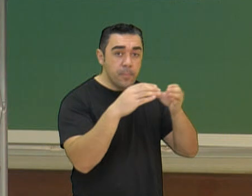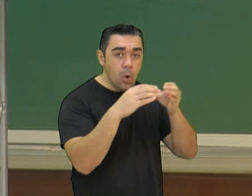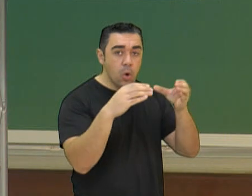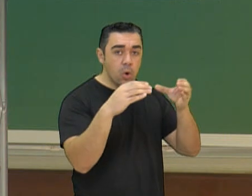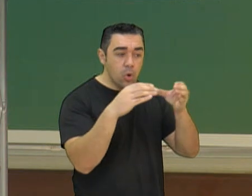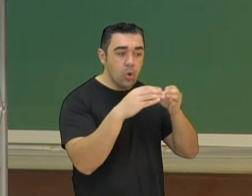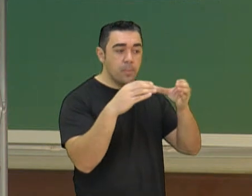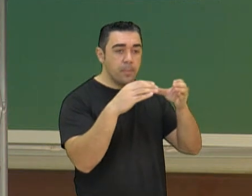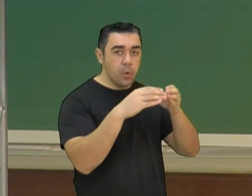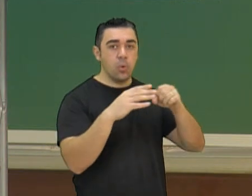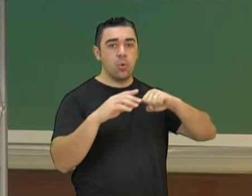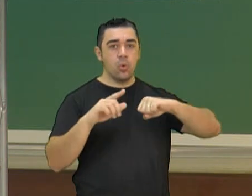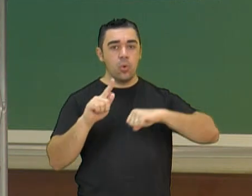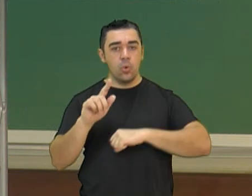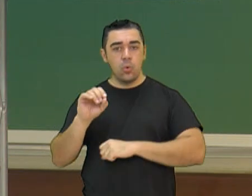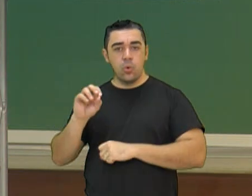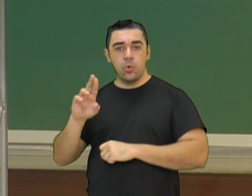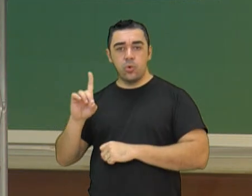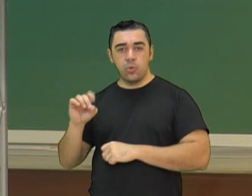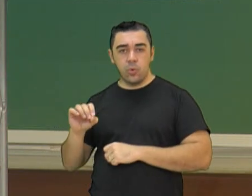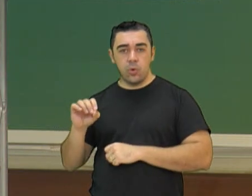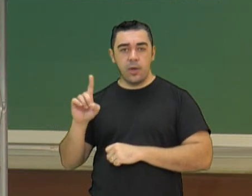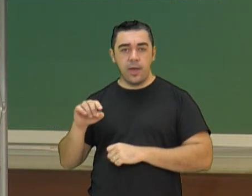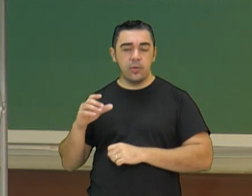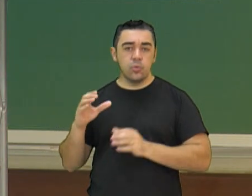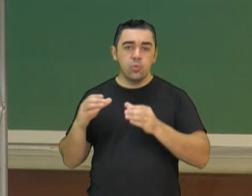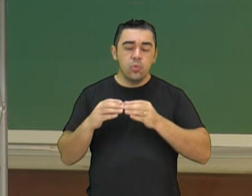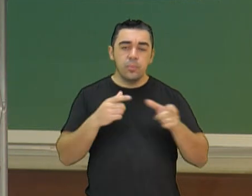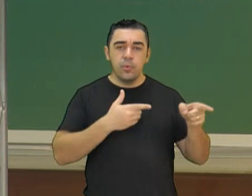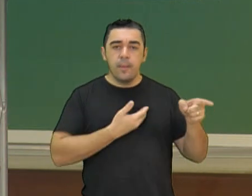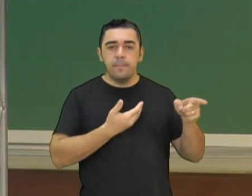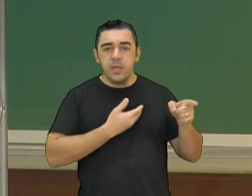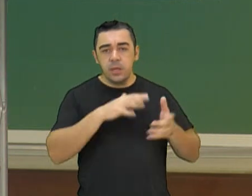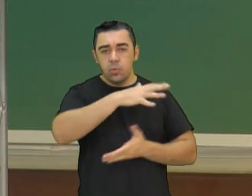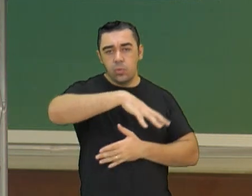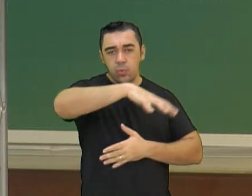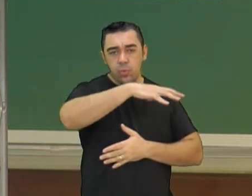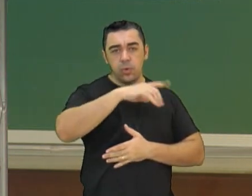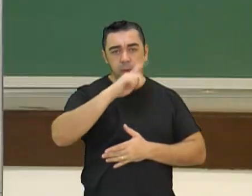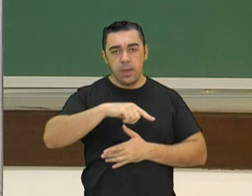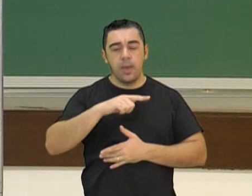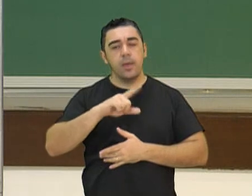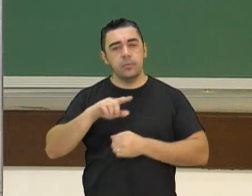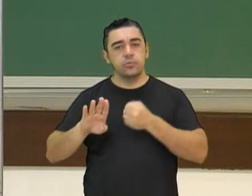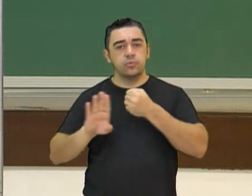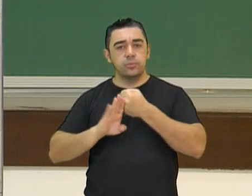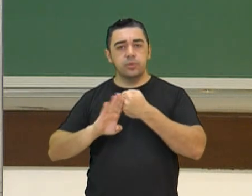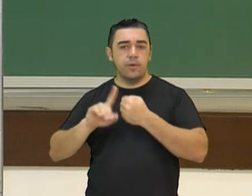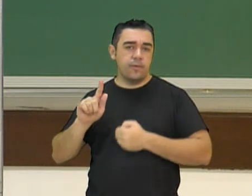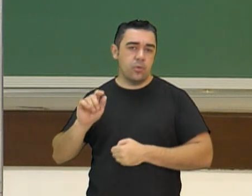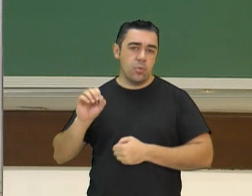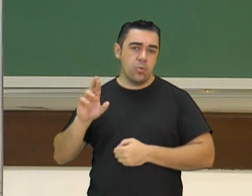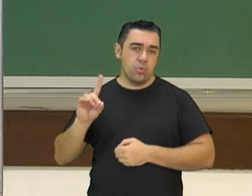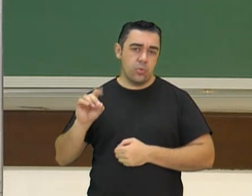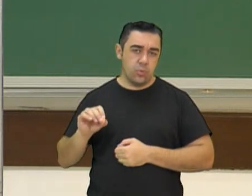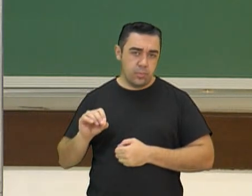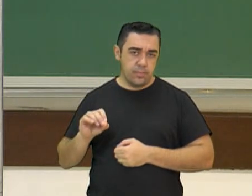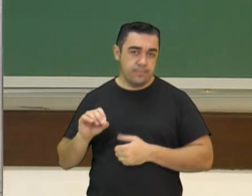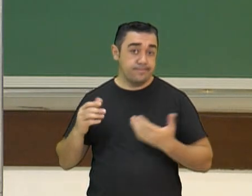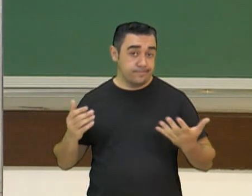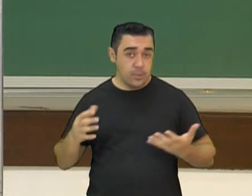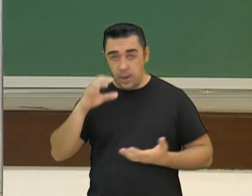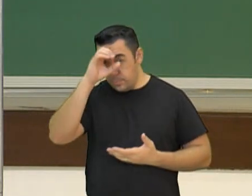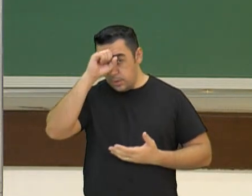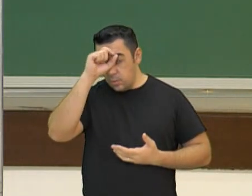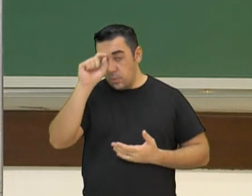menino aqui. Né? Então, nesse caso, gordo não é adjetivo, nesse caso ele é substantivo, certo? Então, a gente